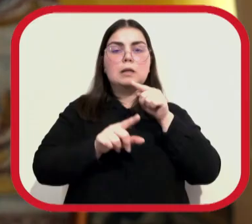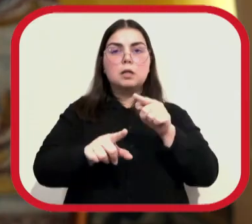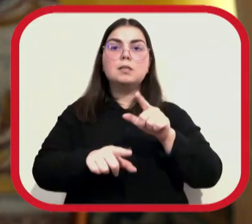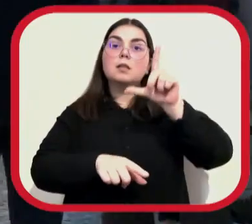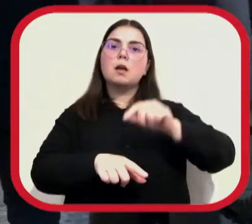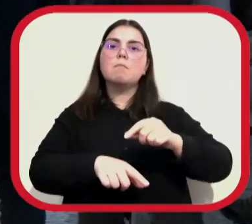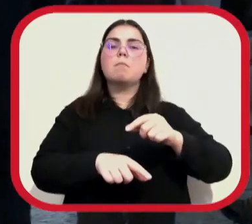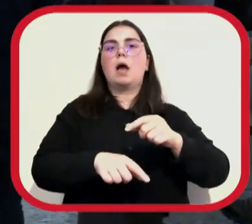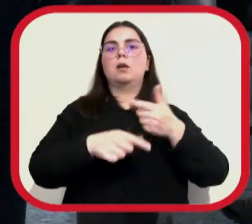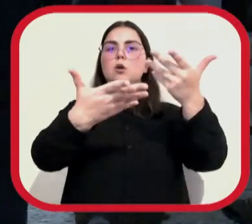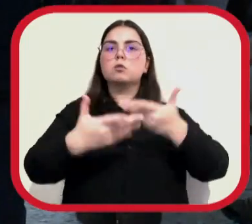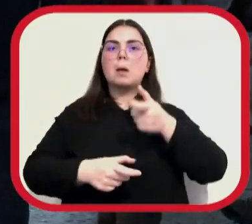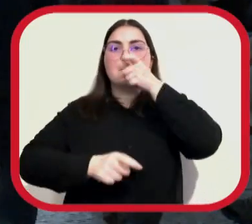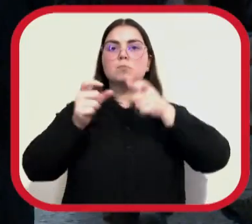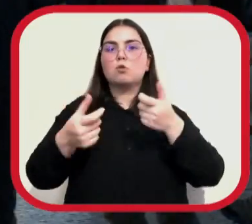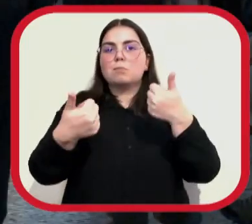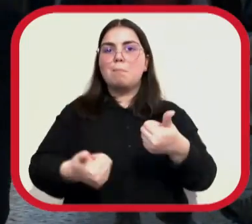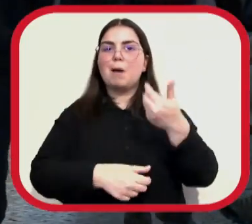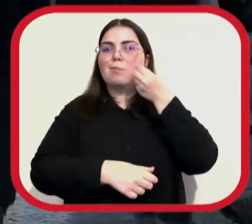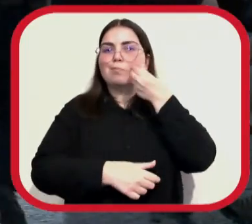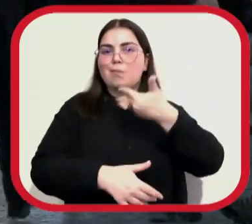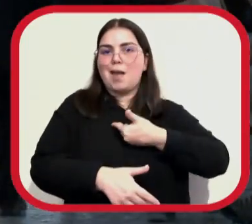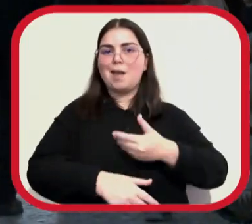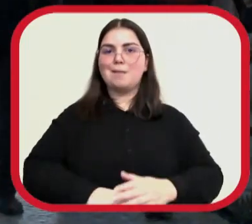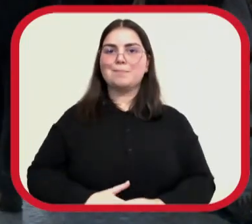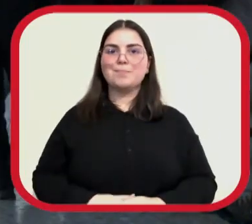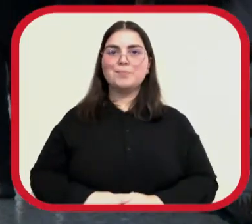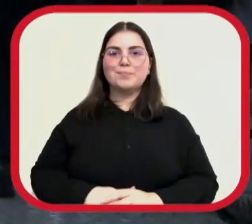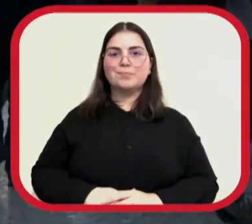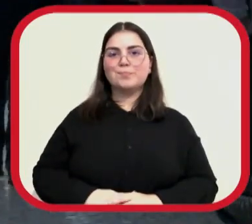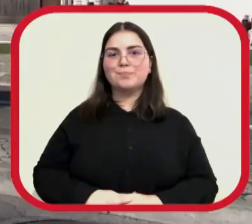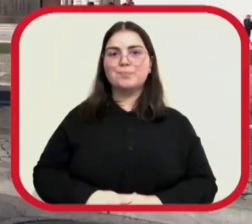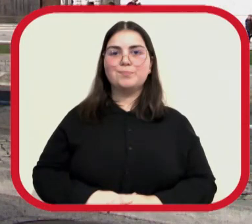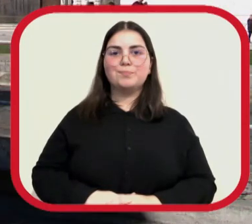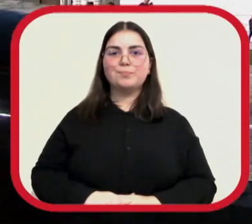conscientes disso e somos conhecidos por recebermos muito bem os turistas.